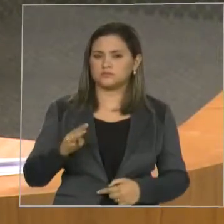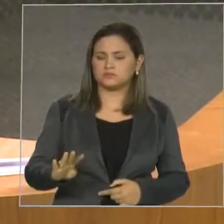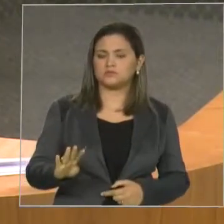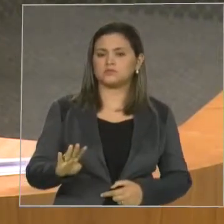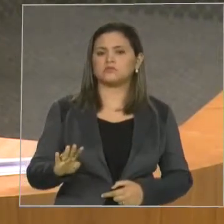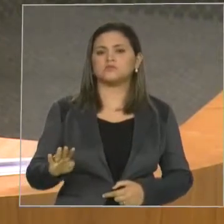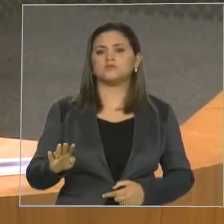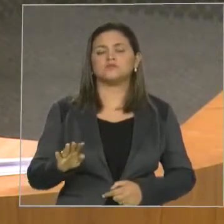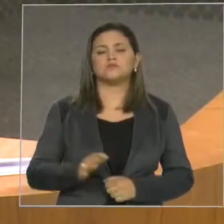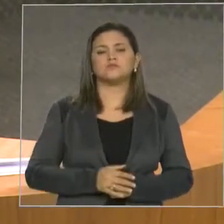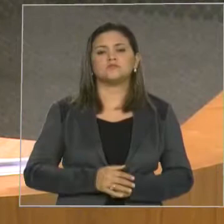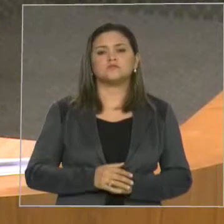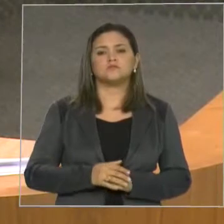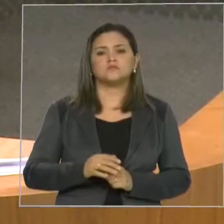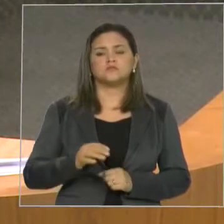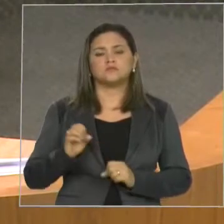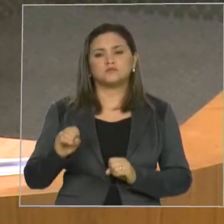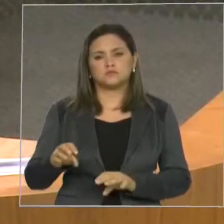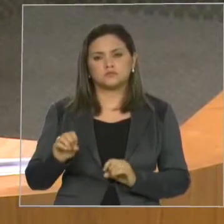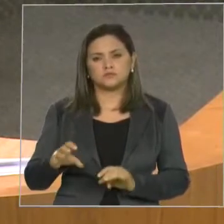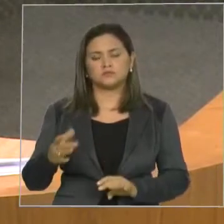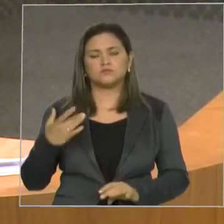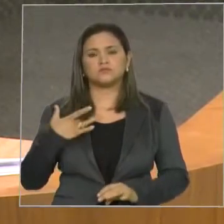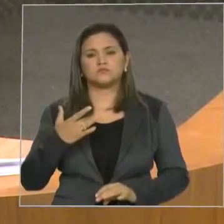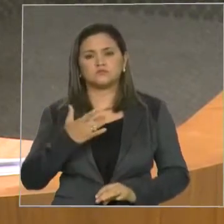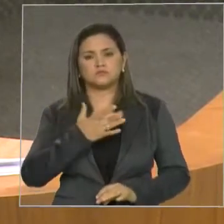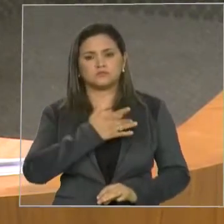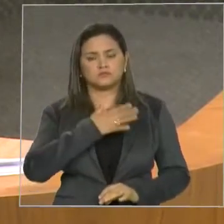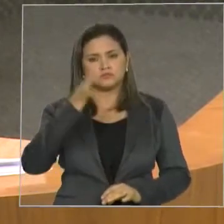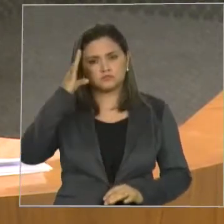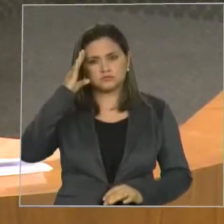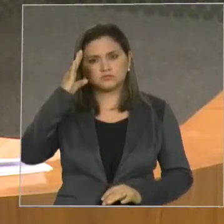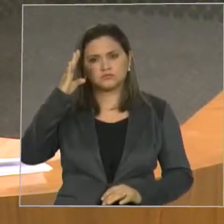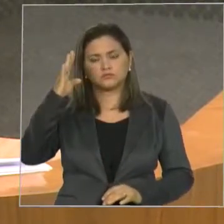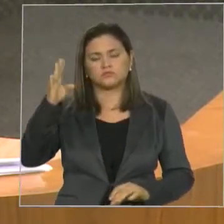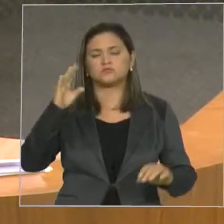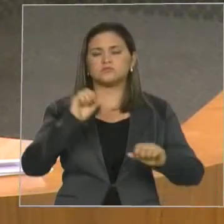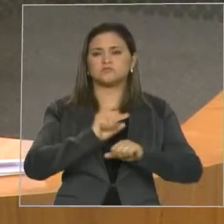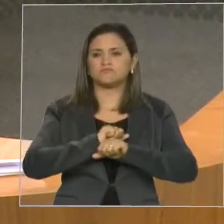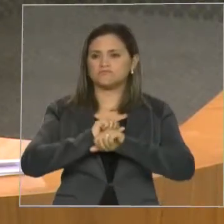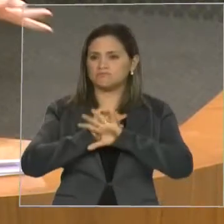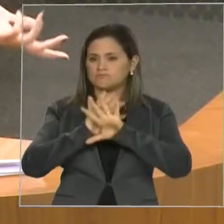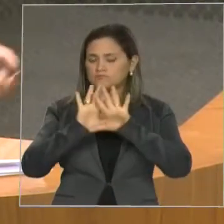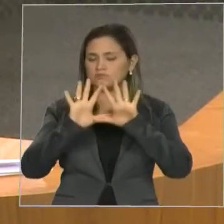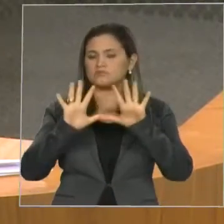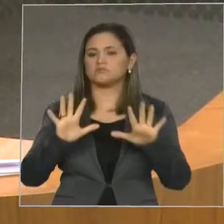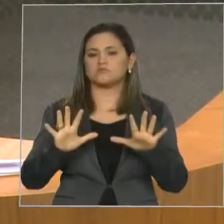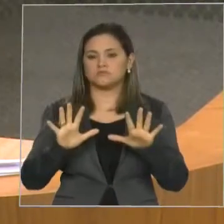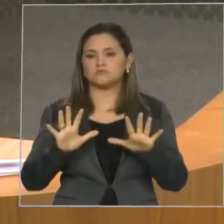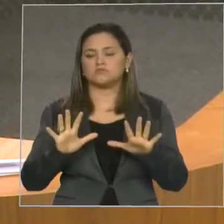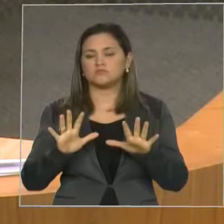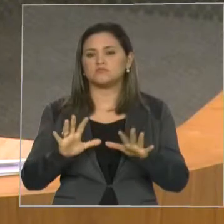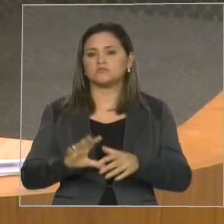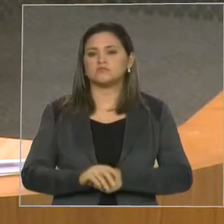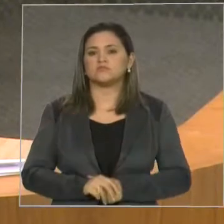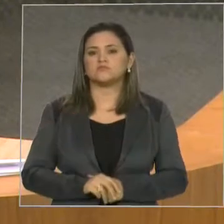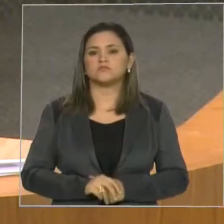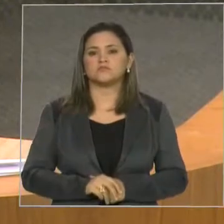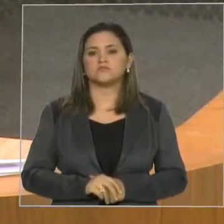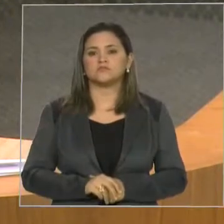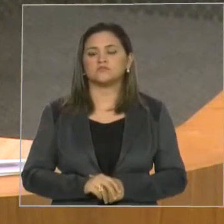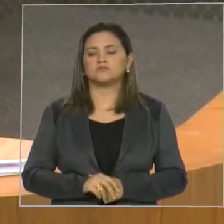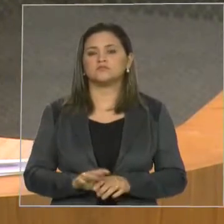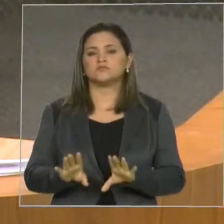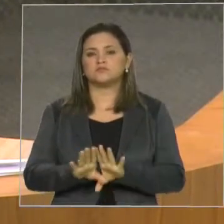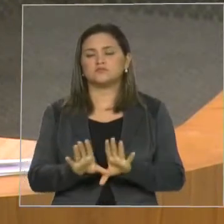de educação, saúde e, principalmente, transparência, além da violência contra a mulher, que